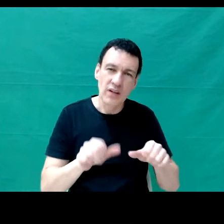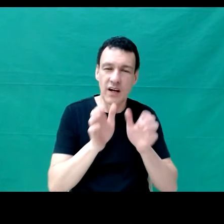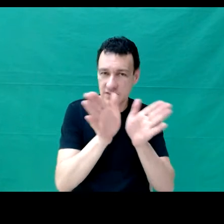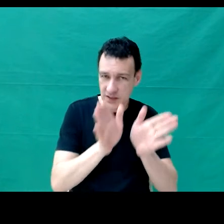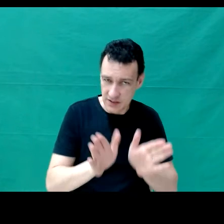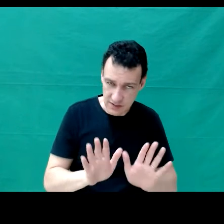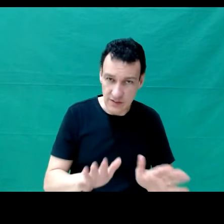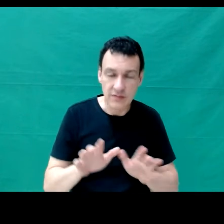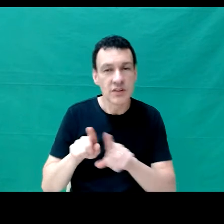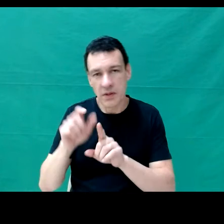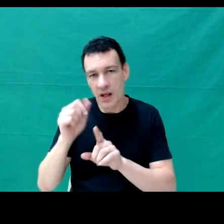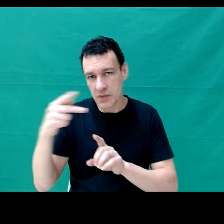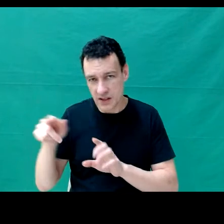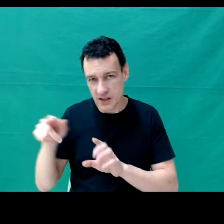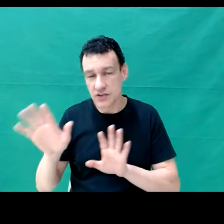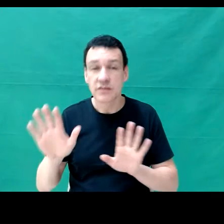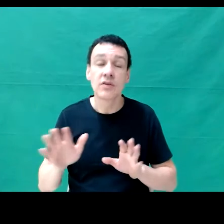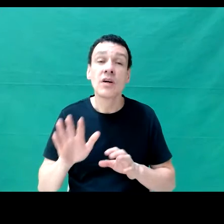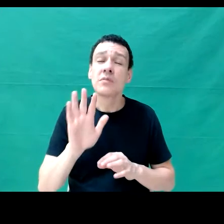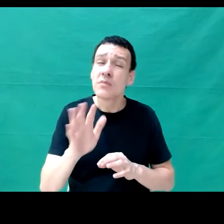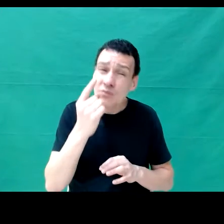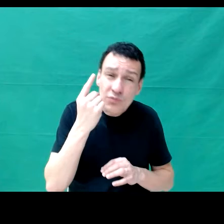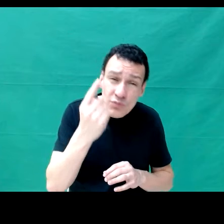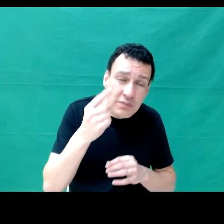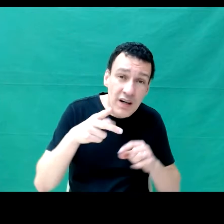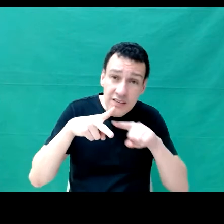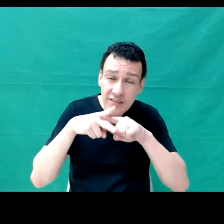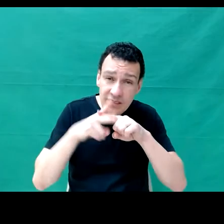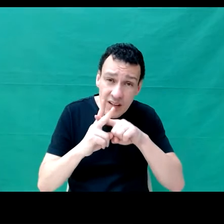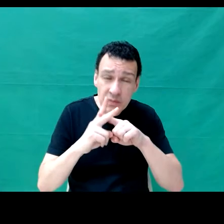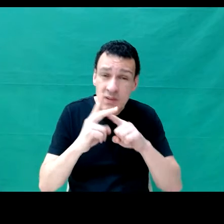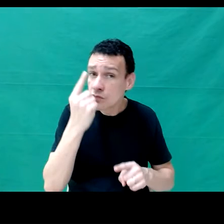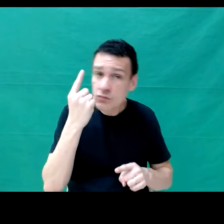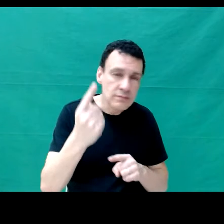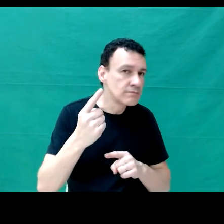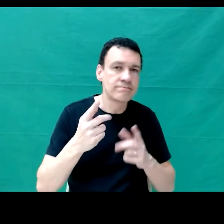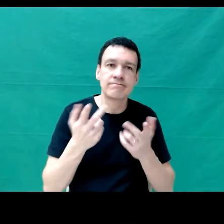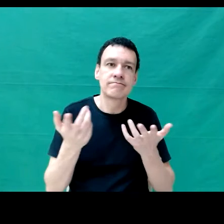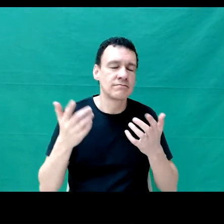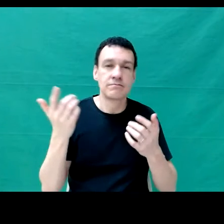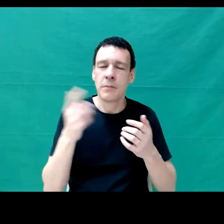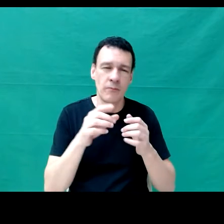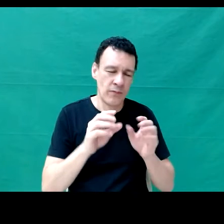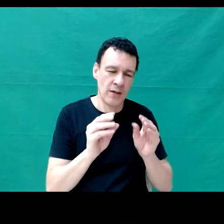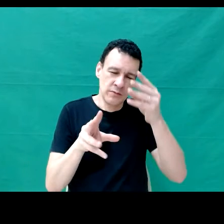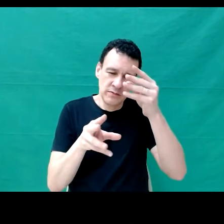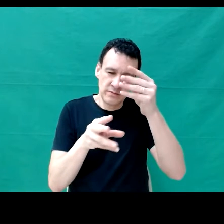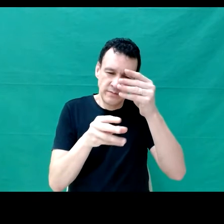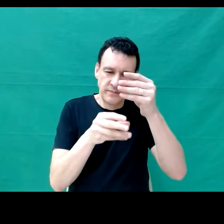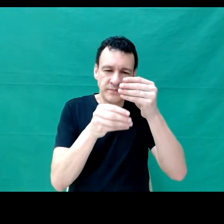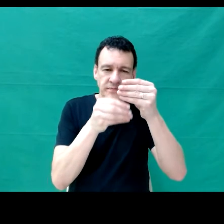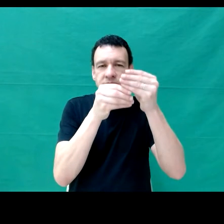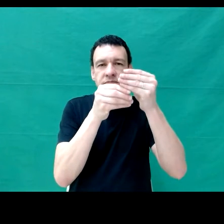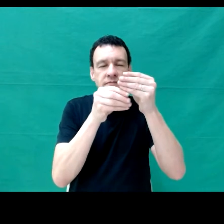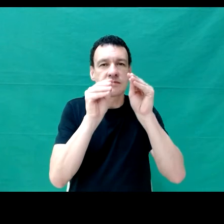aplicativos, mas, né, nenhuma delas, faz um milagre, né. Não existe nenhum plug que